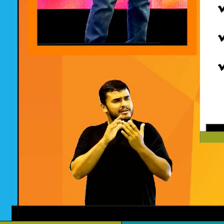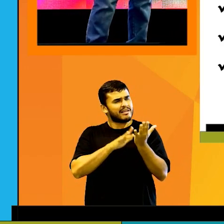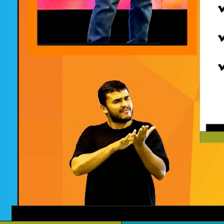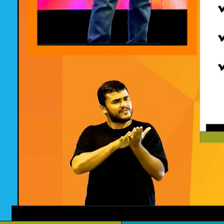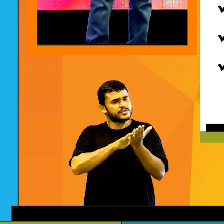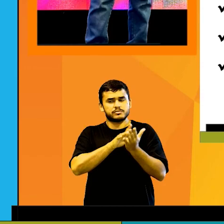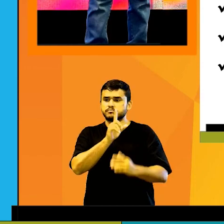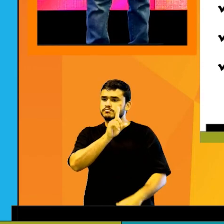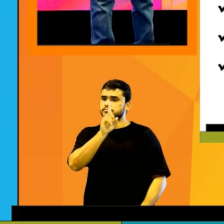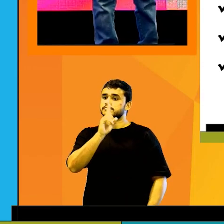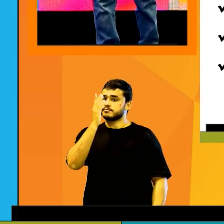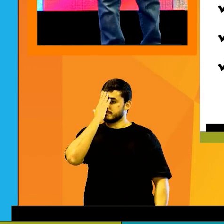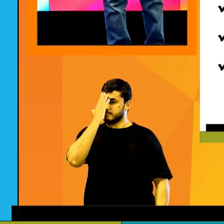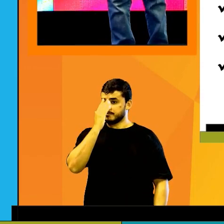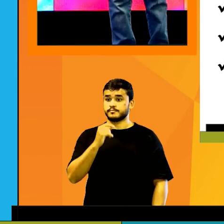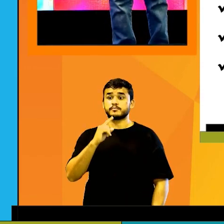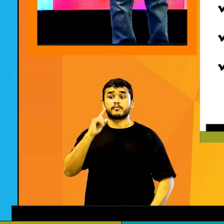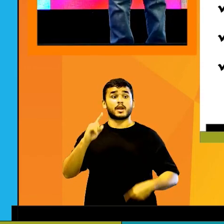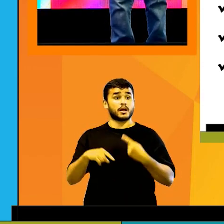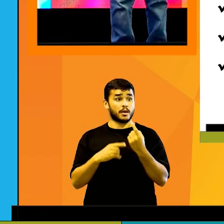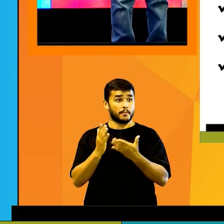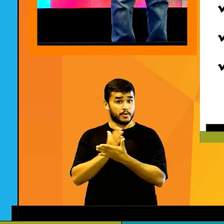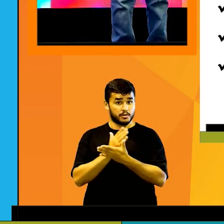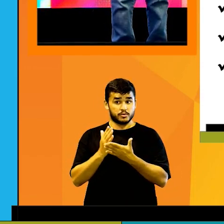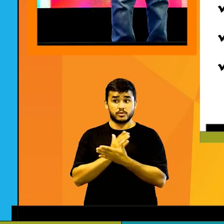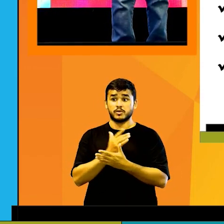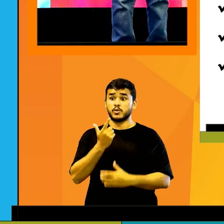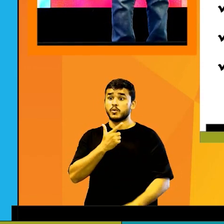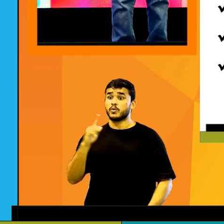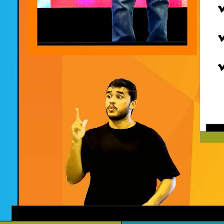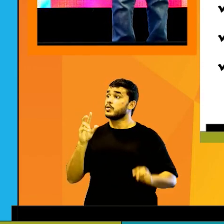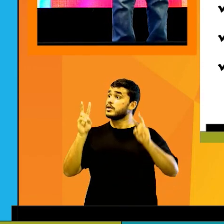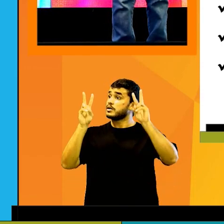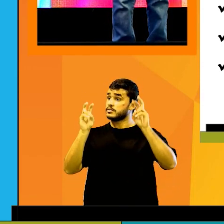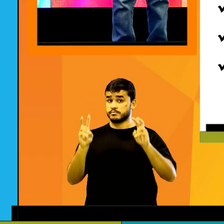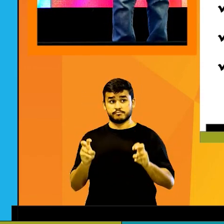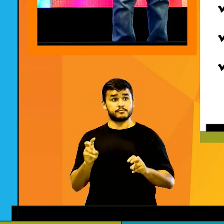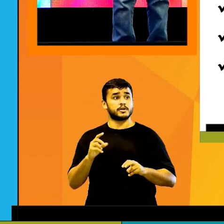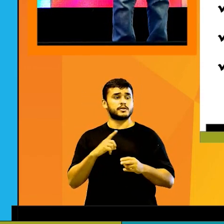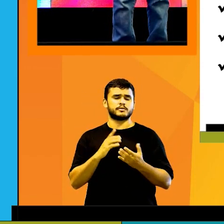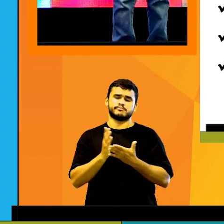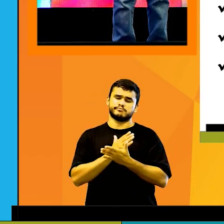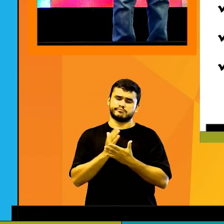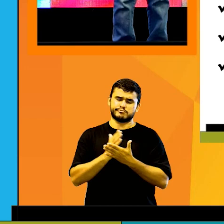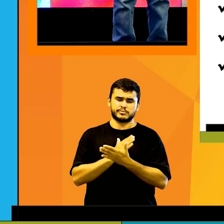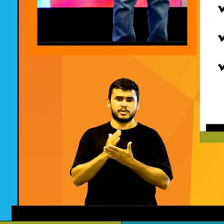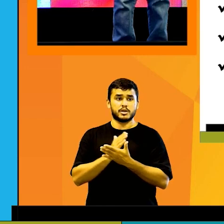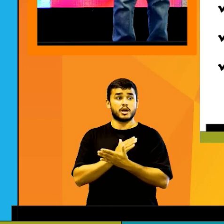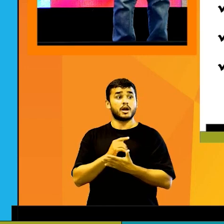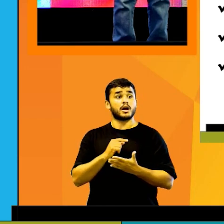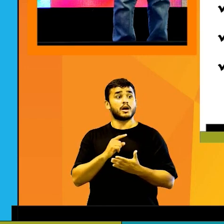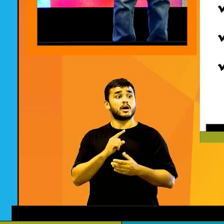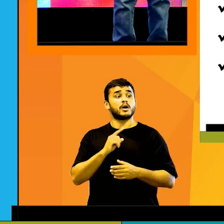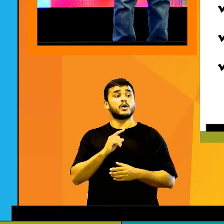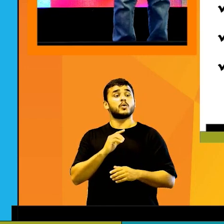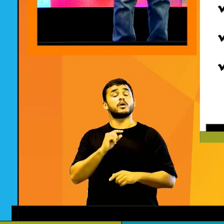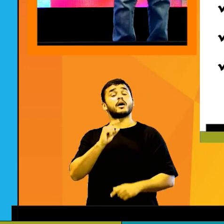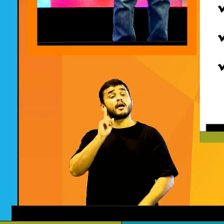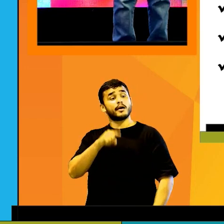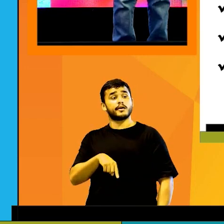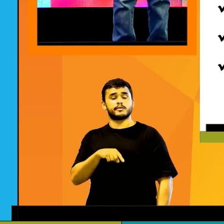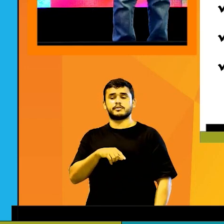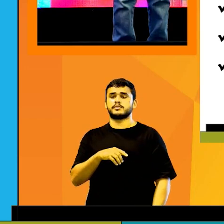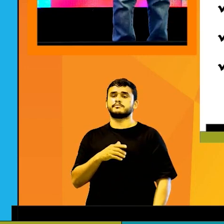Cubas. Aí depois publicou Quincas Borba, Dom Casmurro, Esaú Jacó e terminou com o Memorial